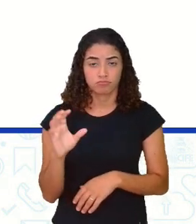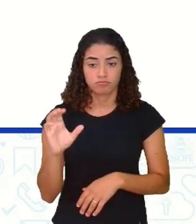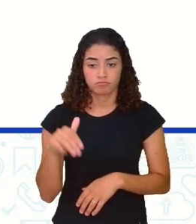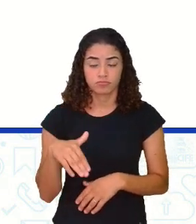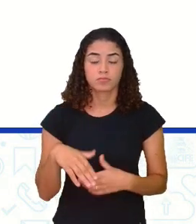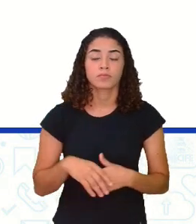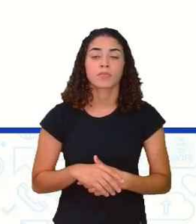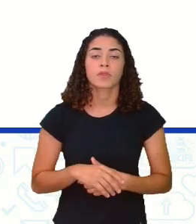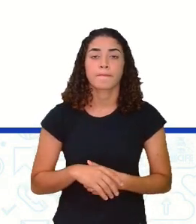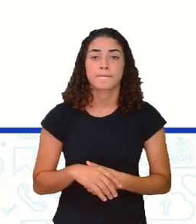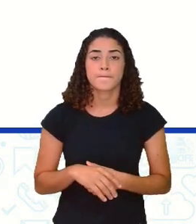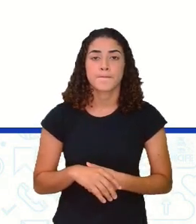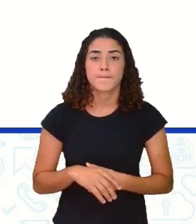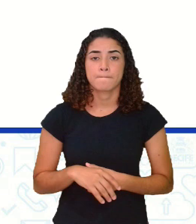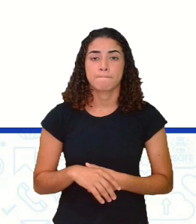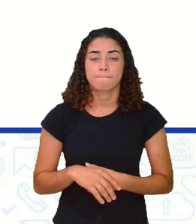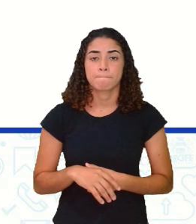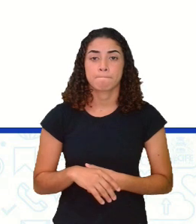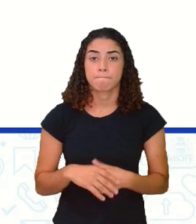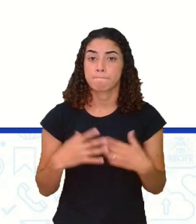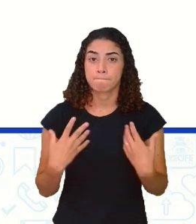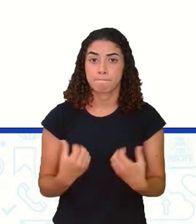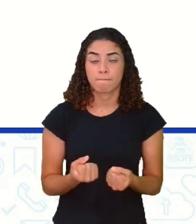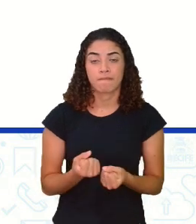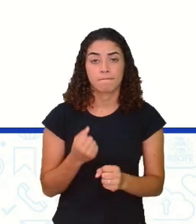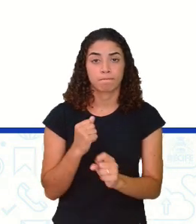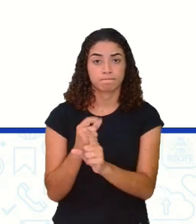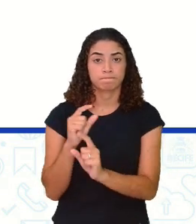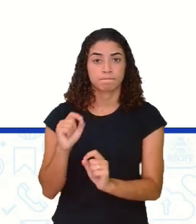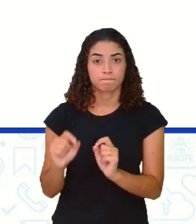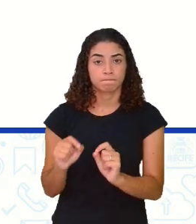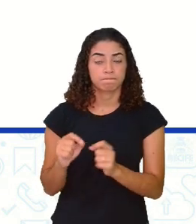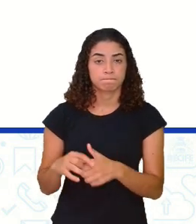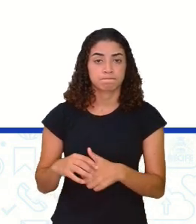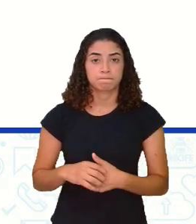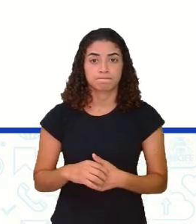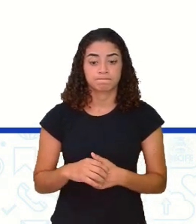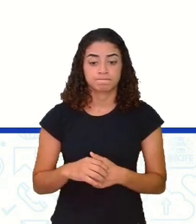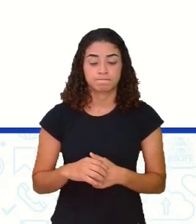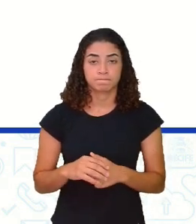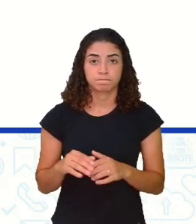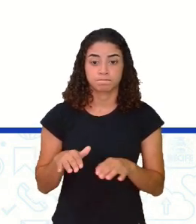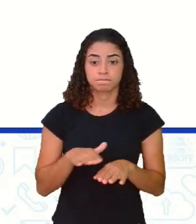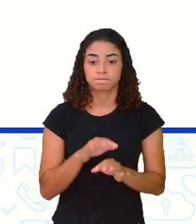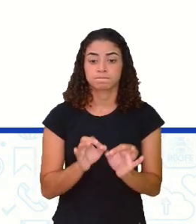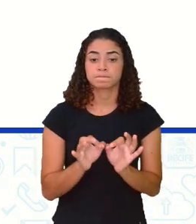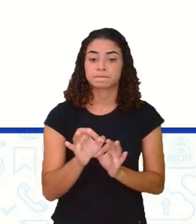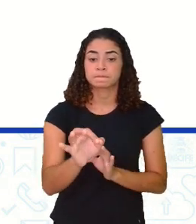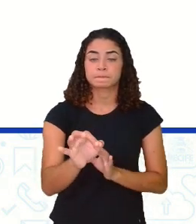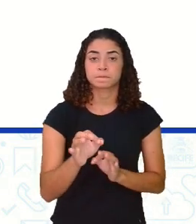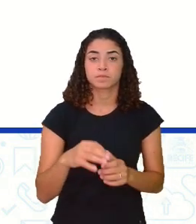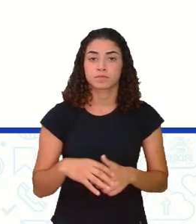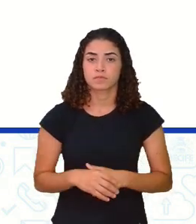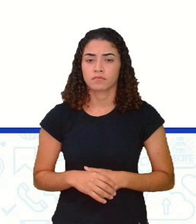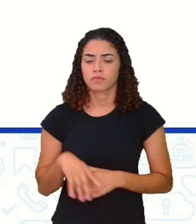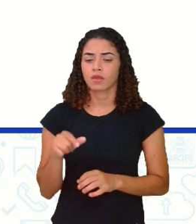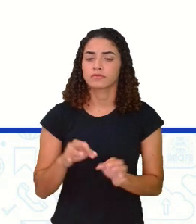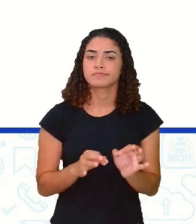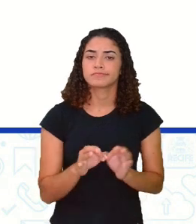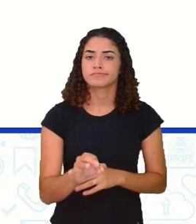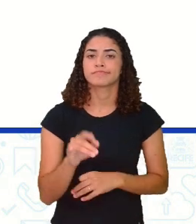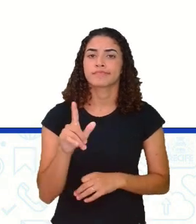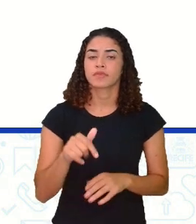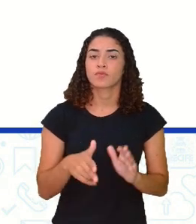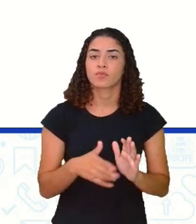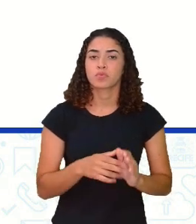188,4 centímetros. Vamos chegar agora no percurso, nessa distância. Essa distância vai